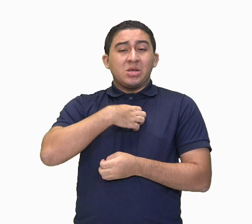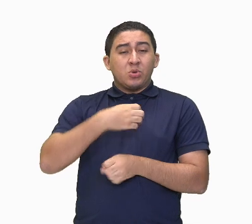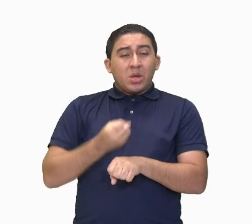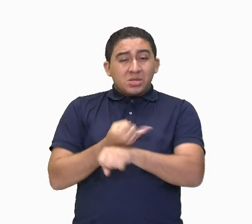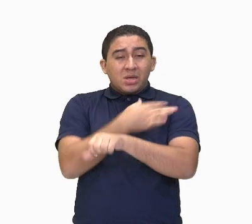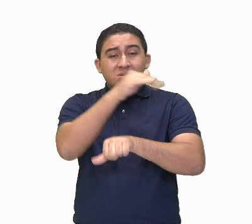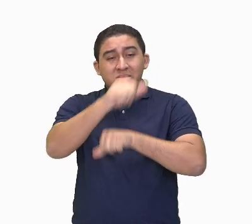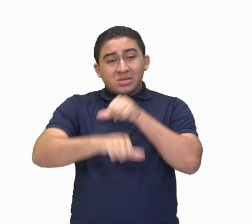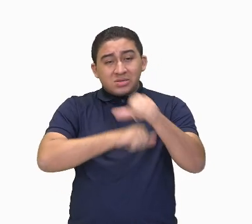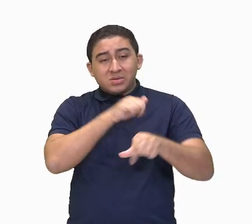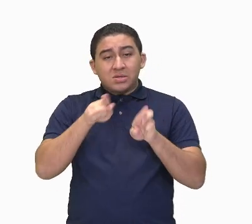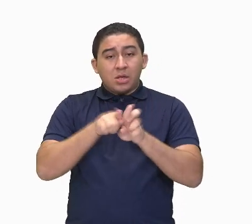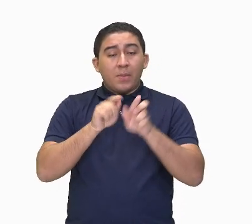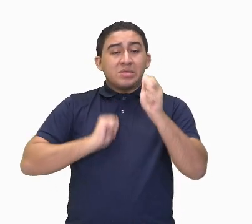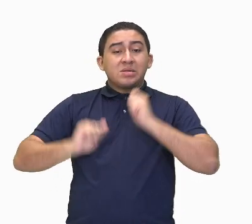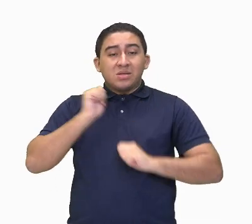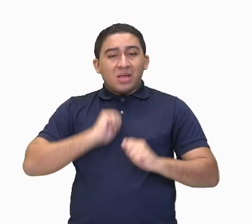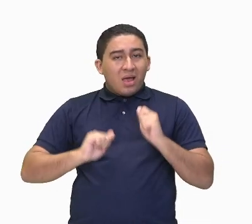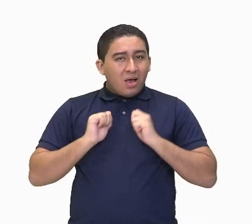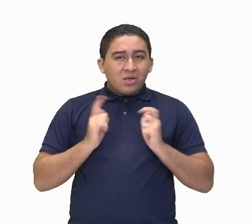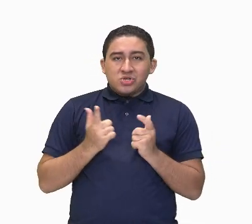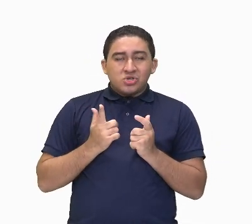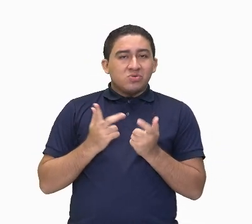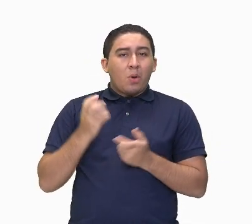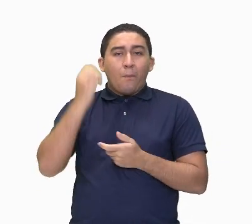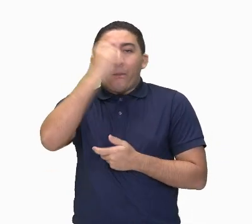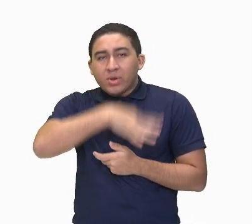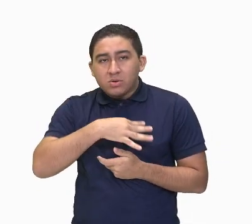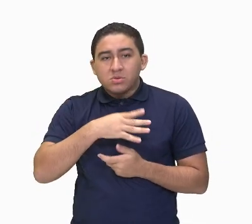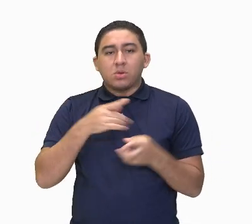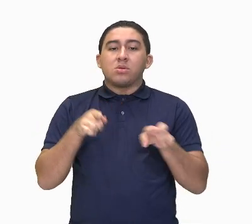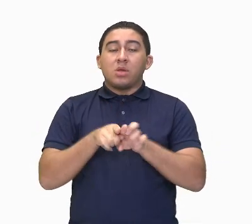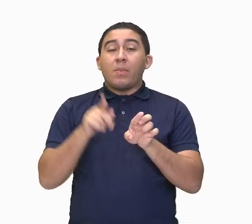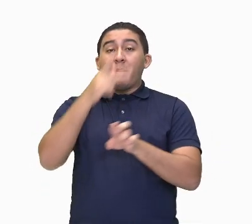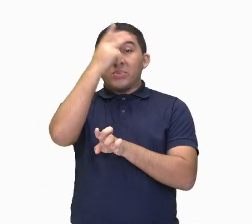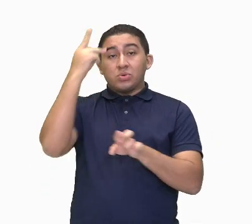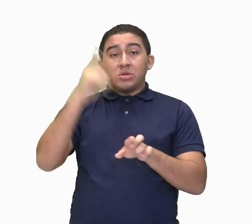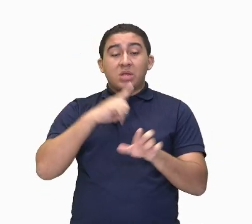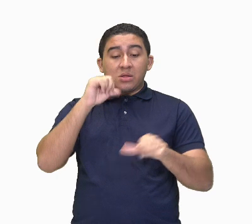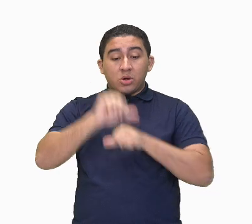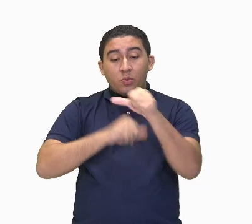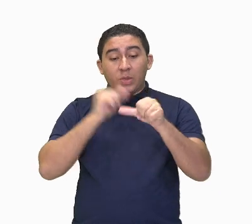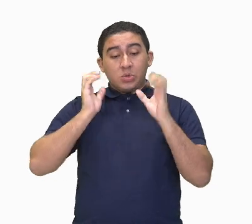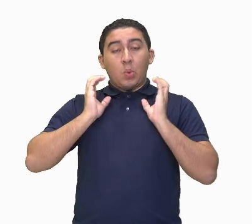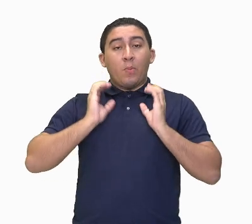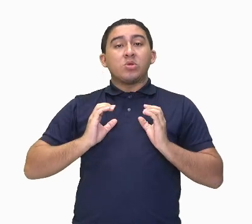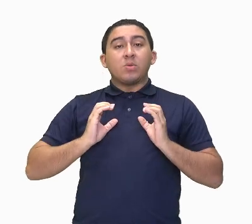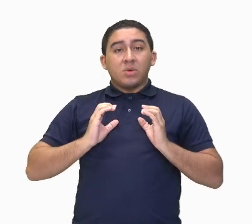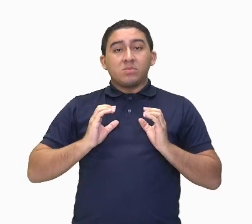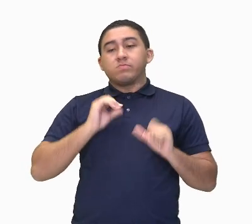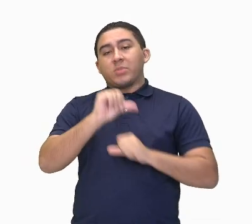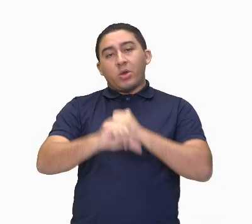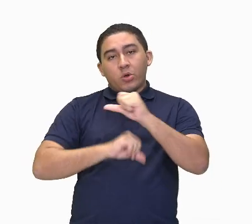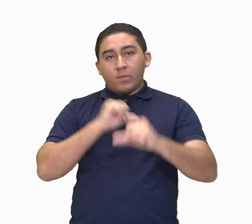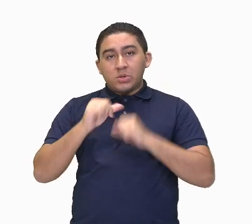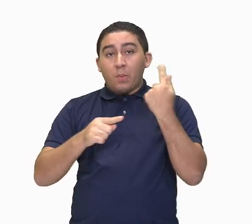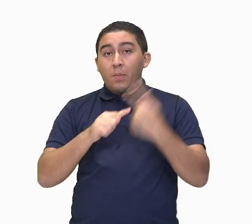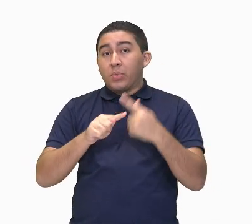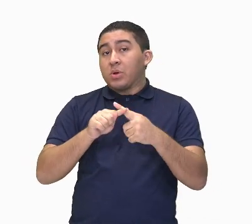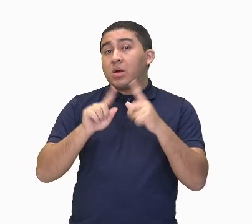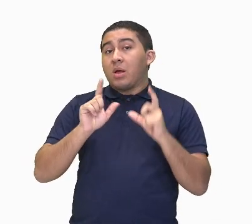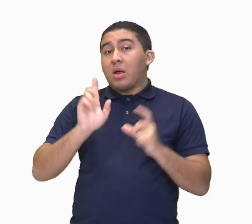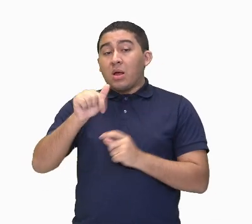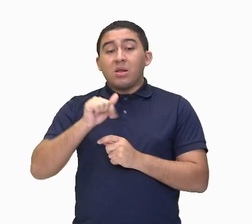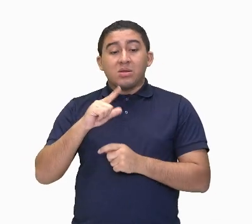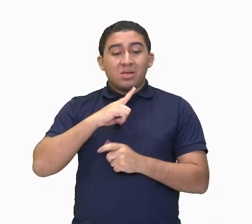ansiedade. Lembra que eu falei anteriormente, né, que a pessoa tem essa mudança comportamental, essas alterações de humor? Justamente ela vai ficando